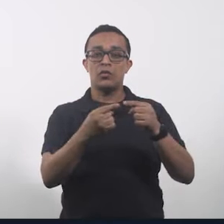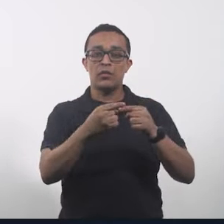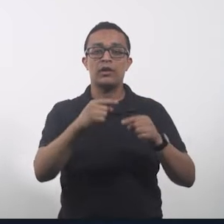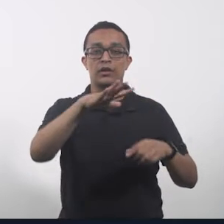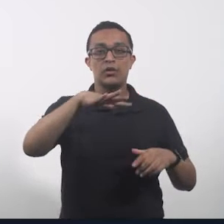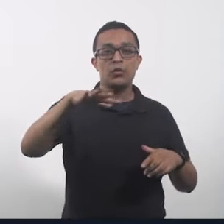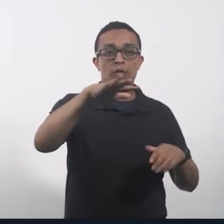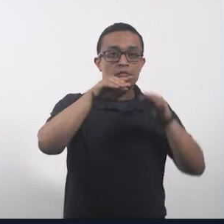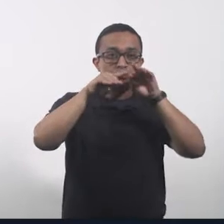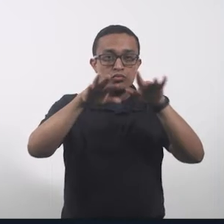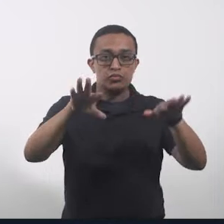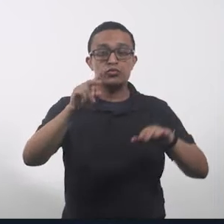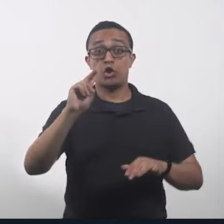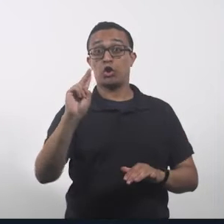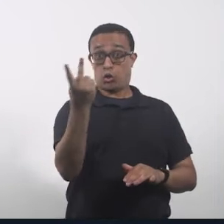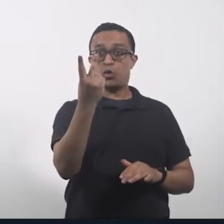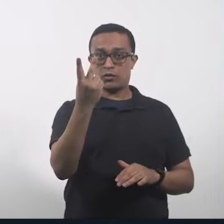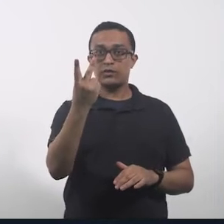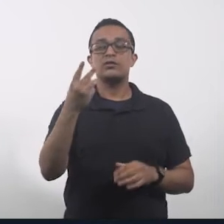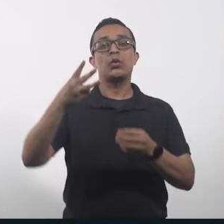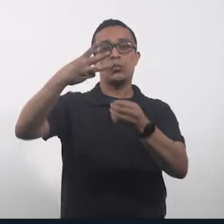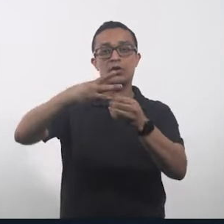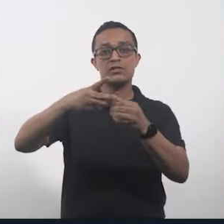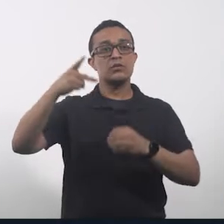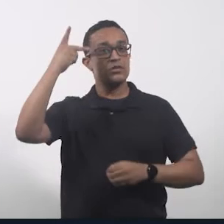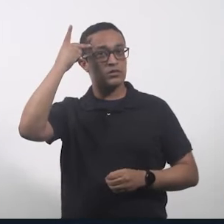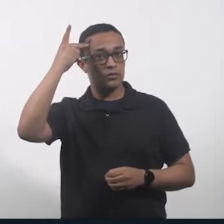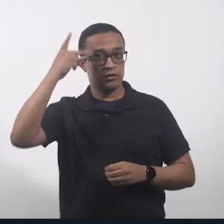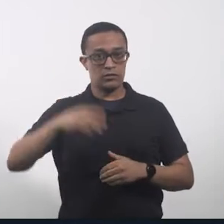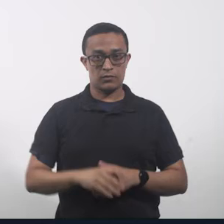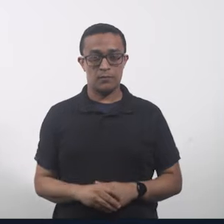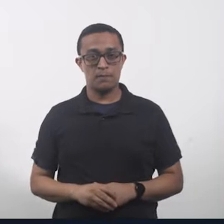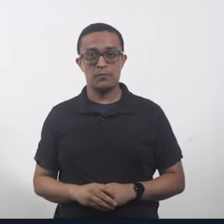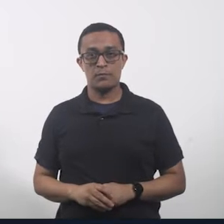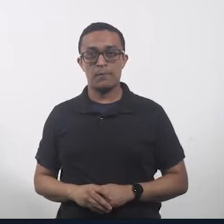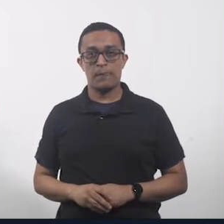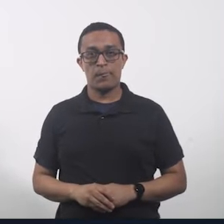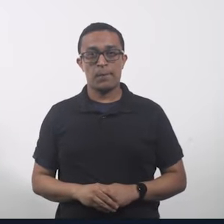no nível de transmissão 2 no município de São Paulo.